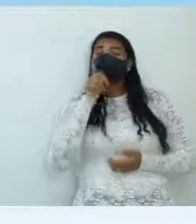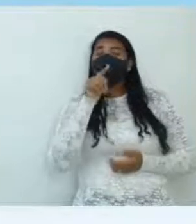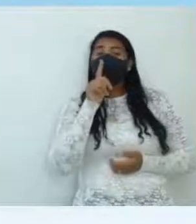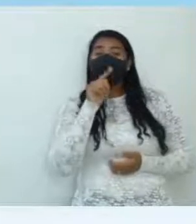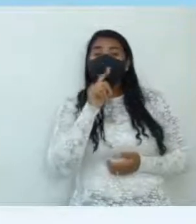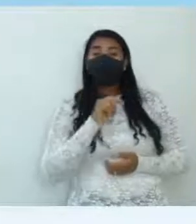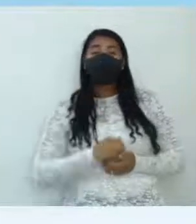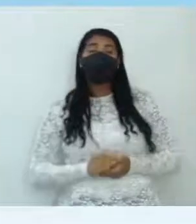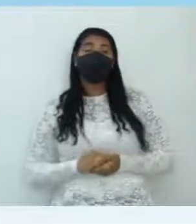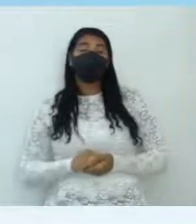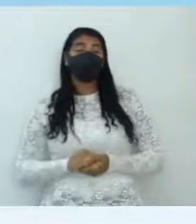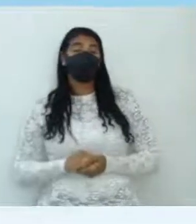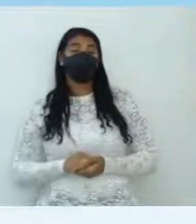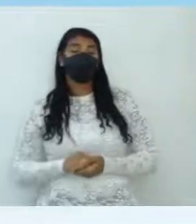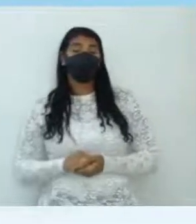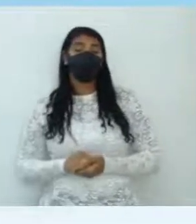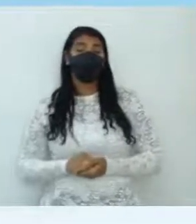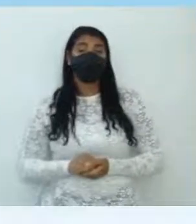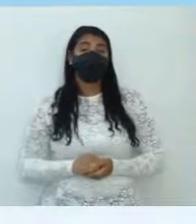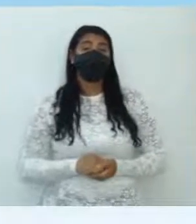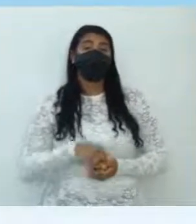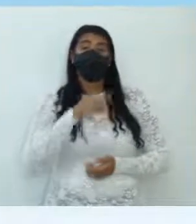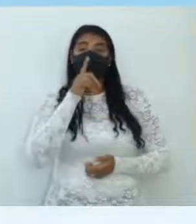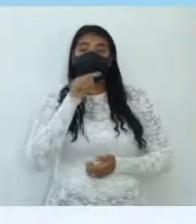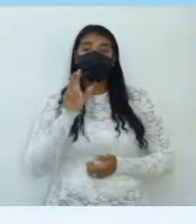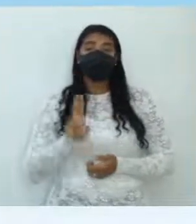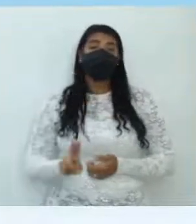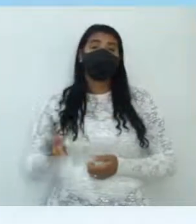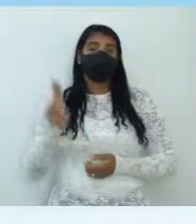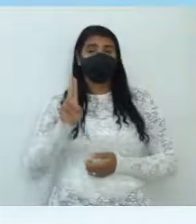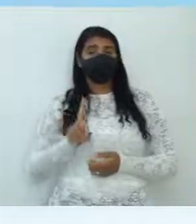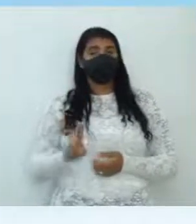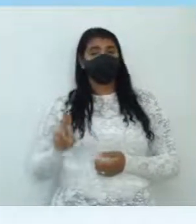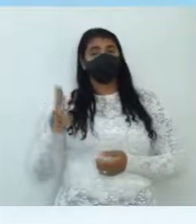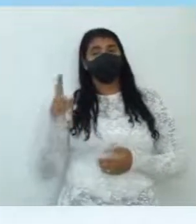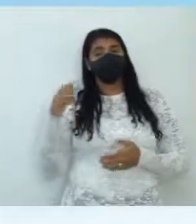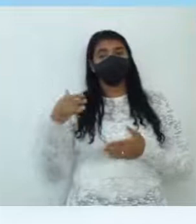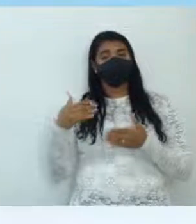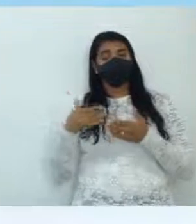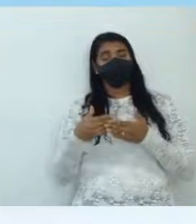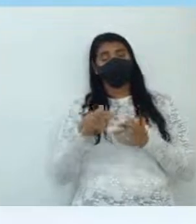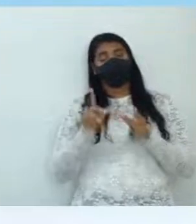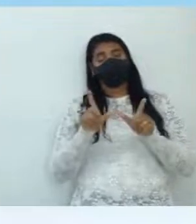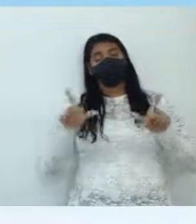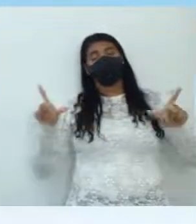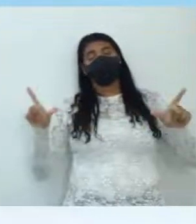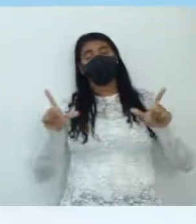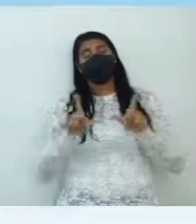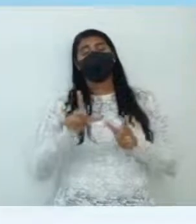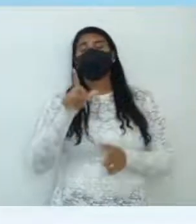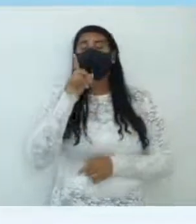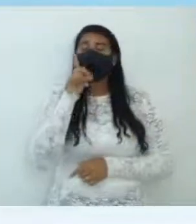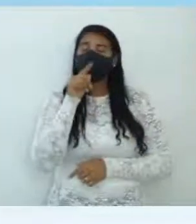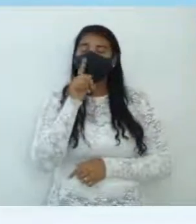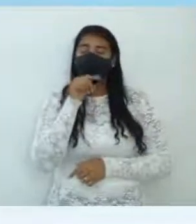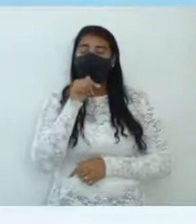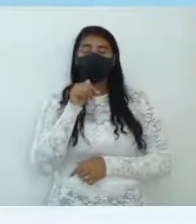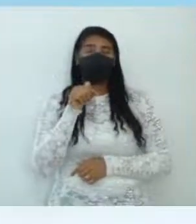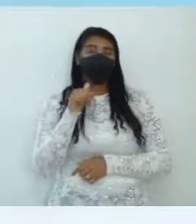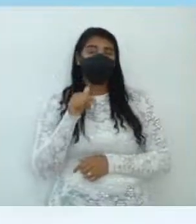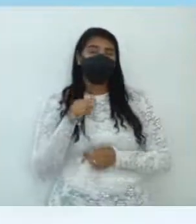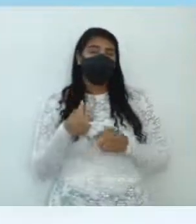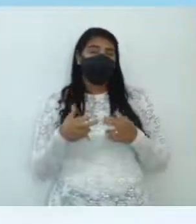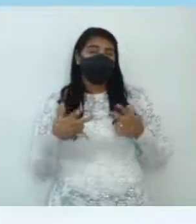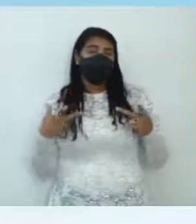A mineração ela vai utilizar um extraordinário volume de água, isso aí em